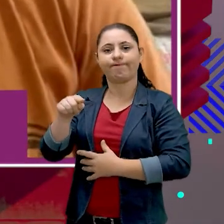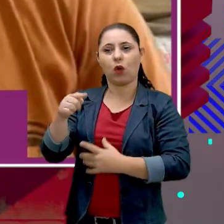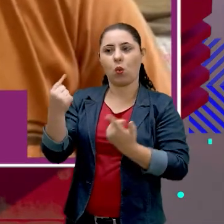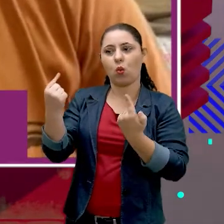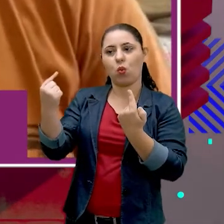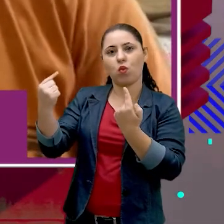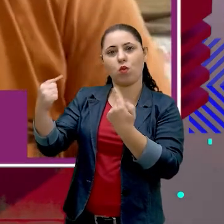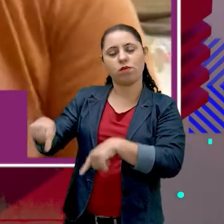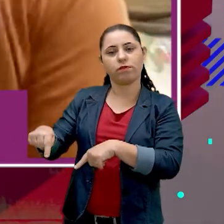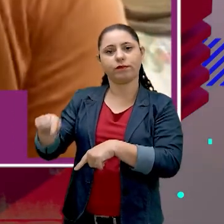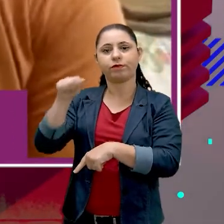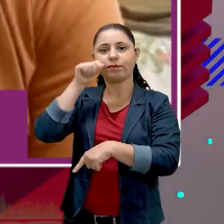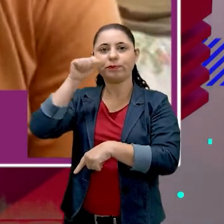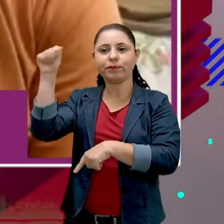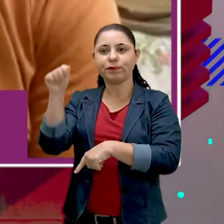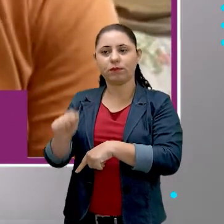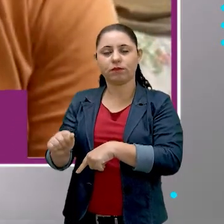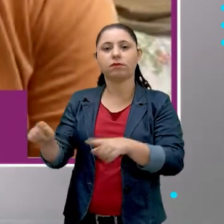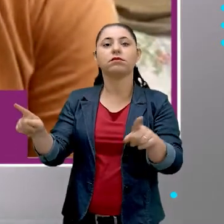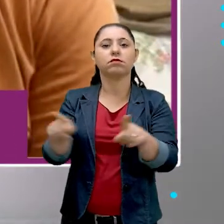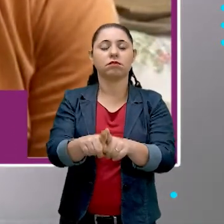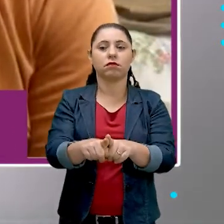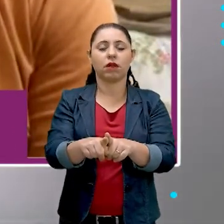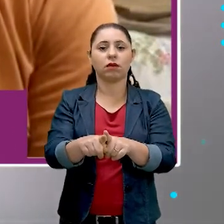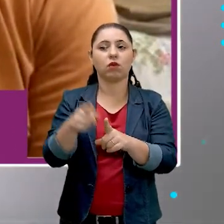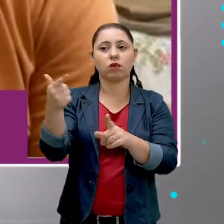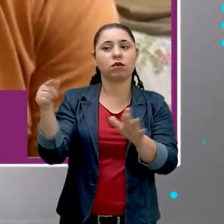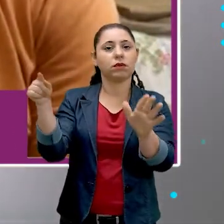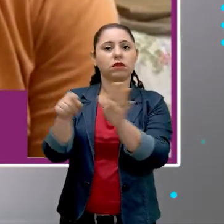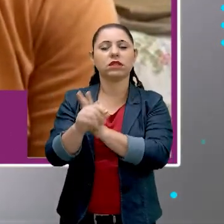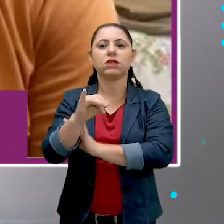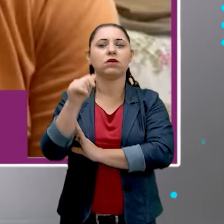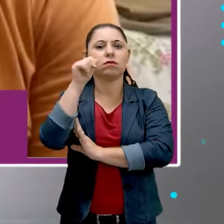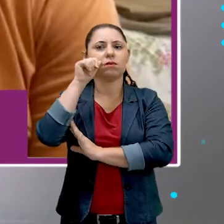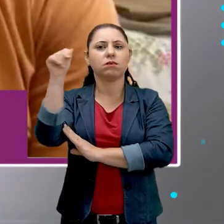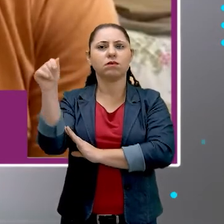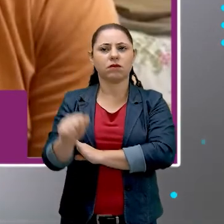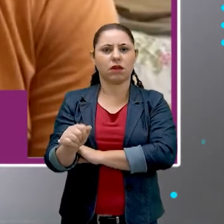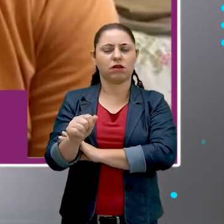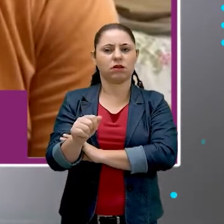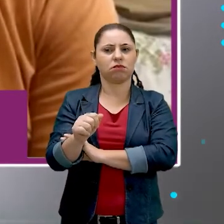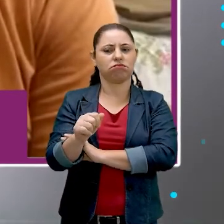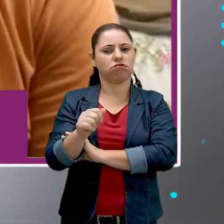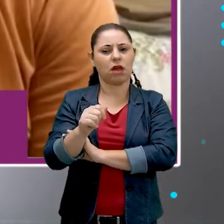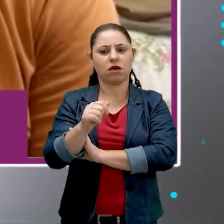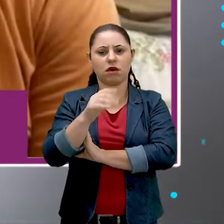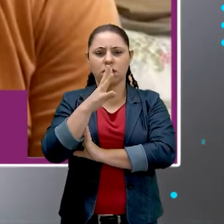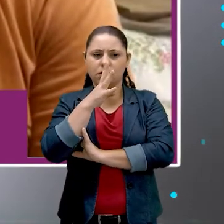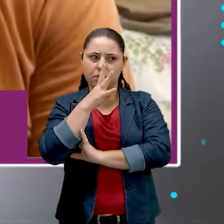Rússia contra a Ucrânia? E eu gostaria de emendar uma outra pergunta, se a Ucrânia não teria se